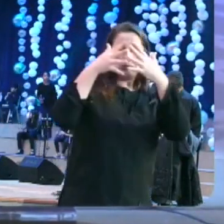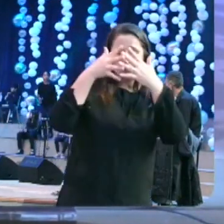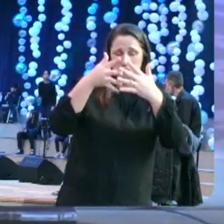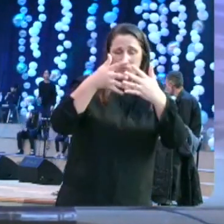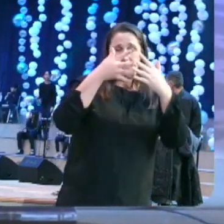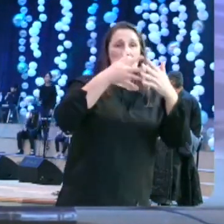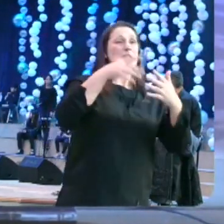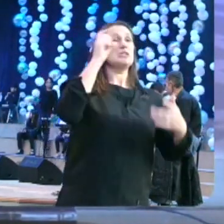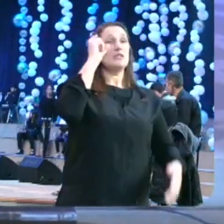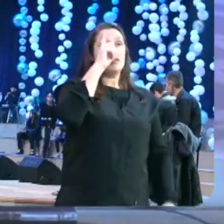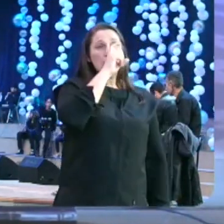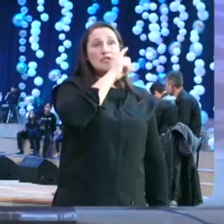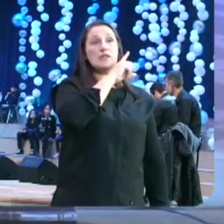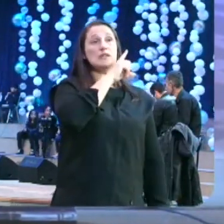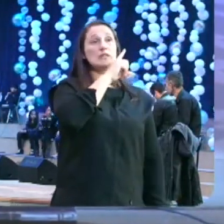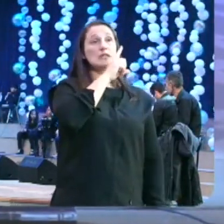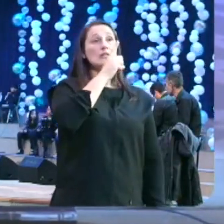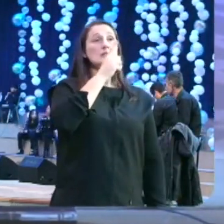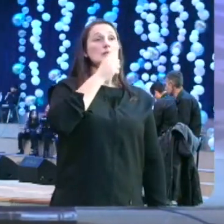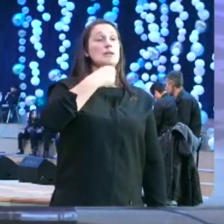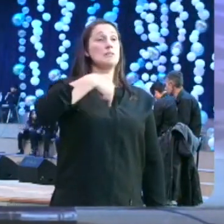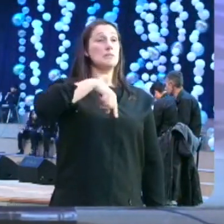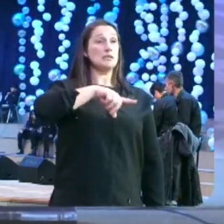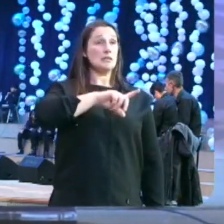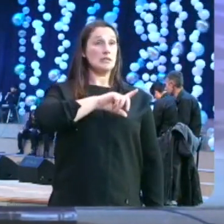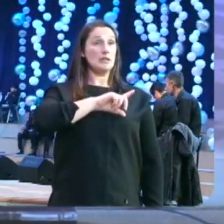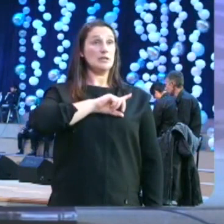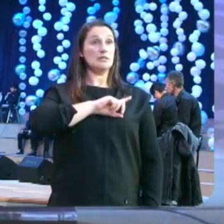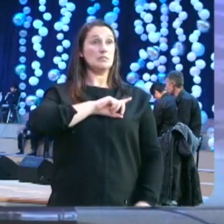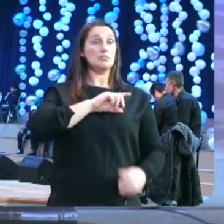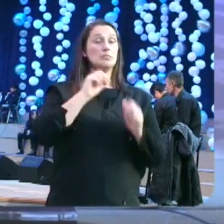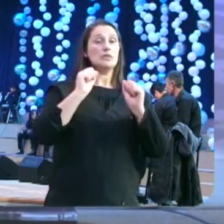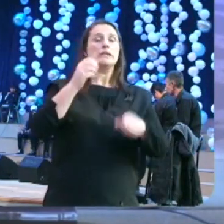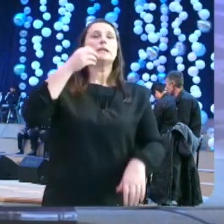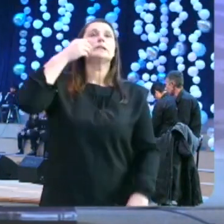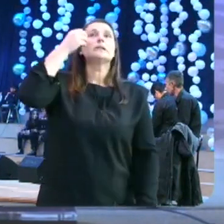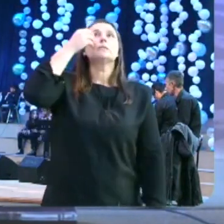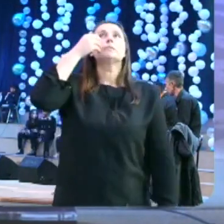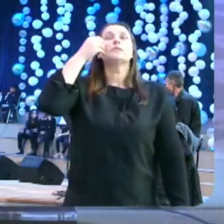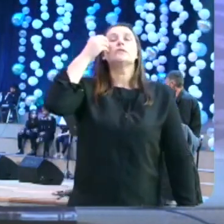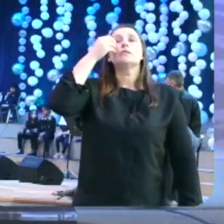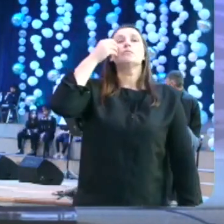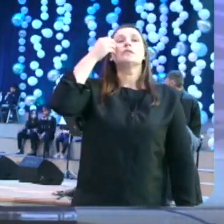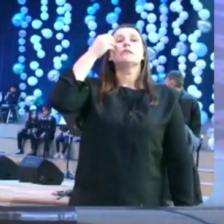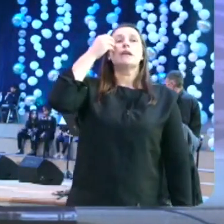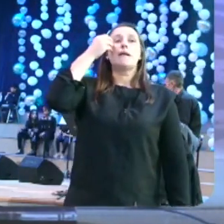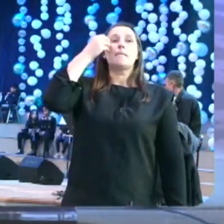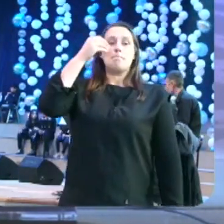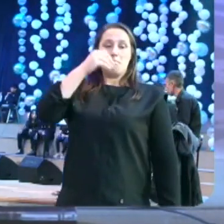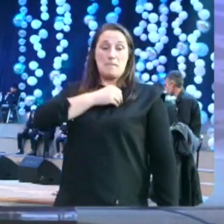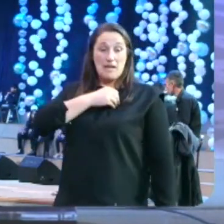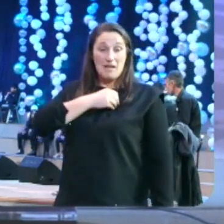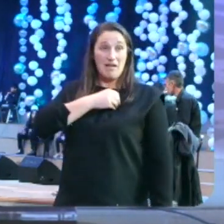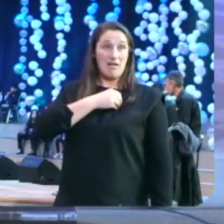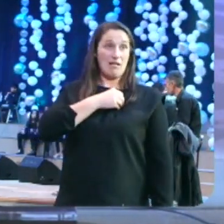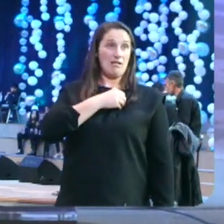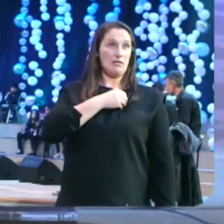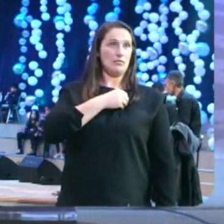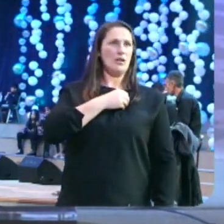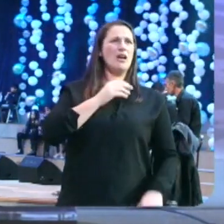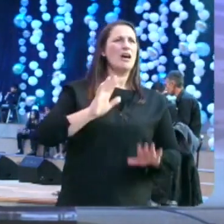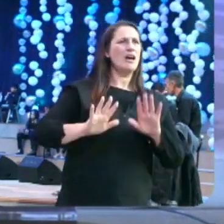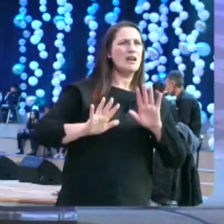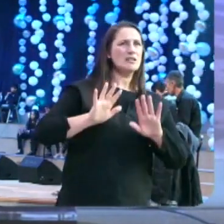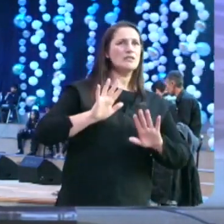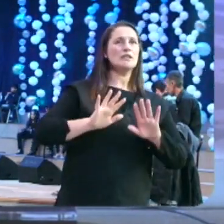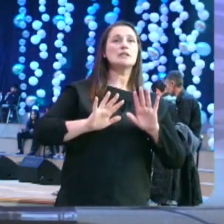complicadas da vida, para a gente poder experimentá-las, não é um pecado. A gente precisa às